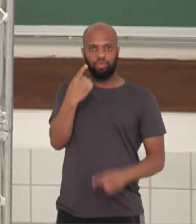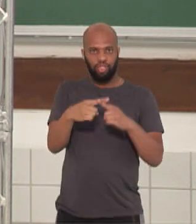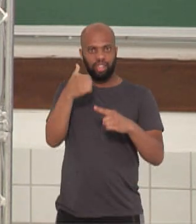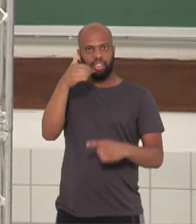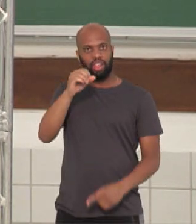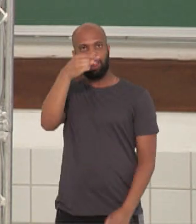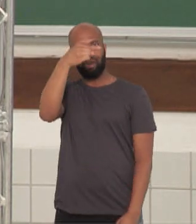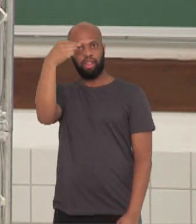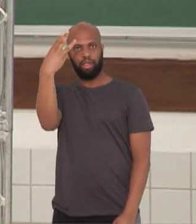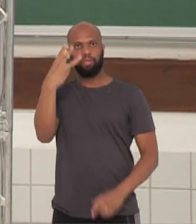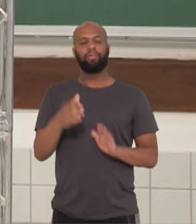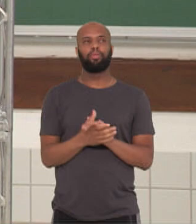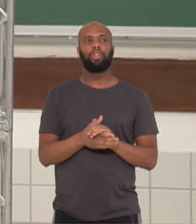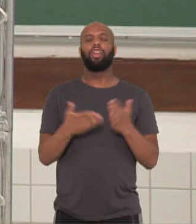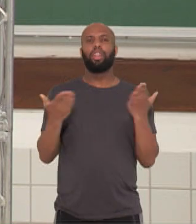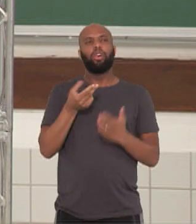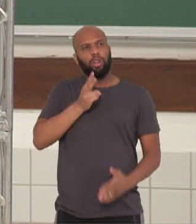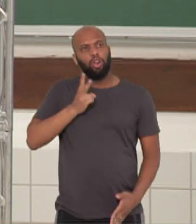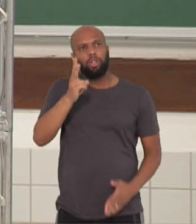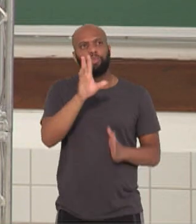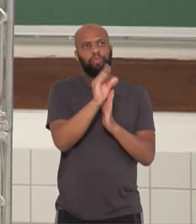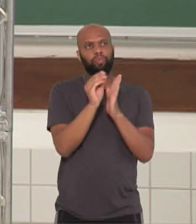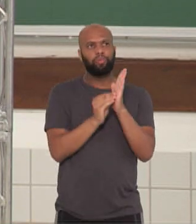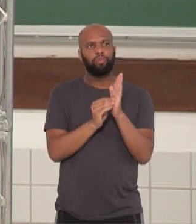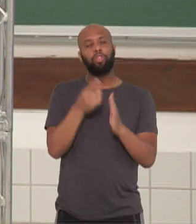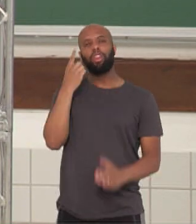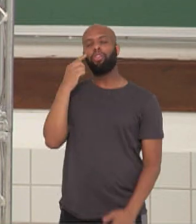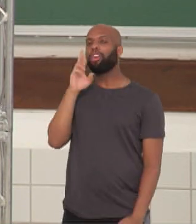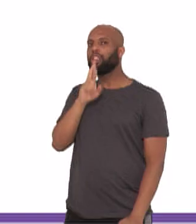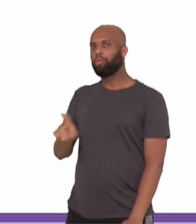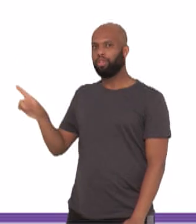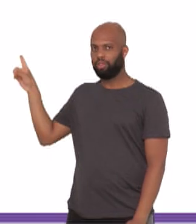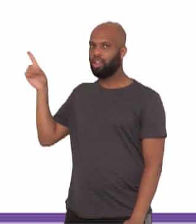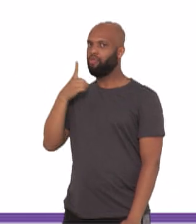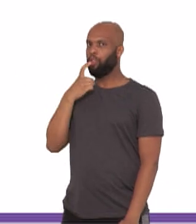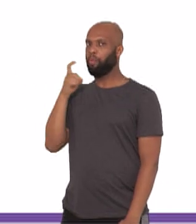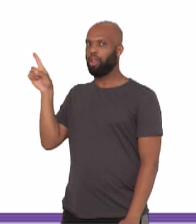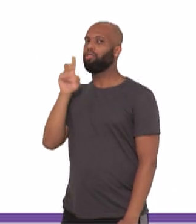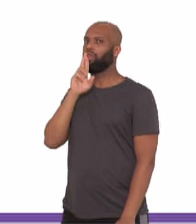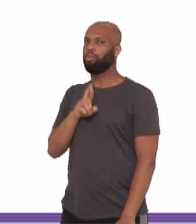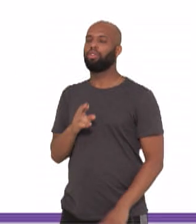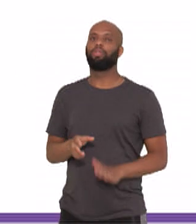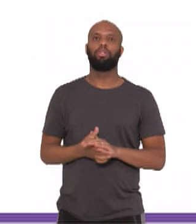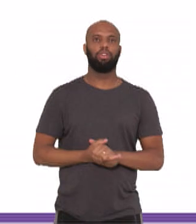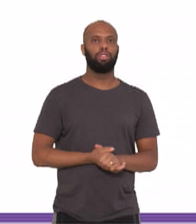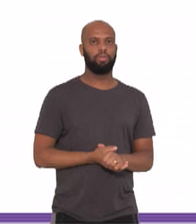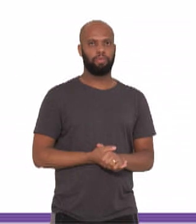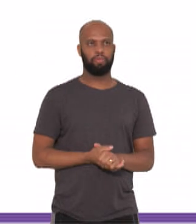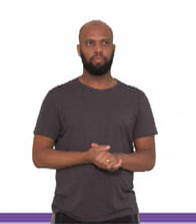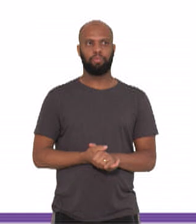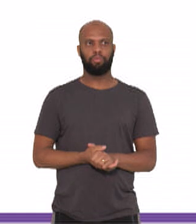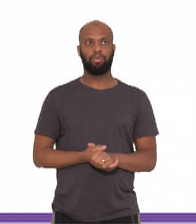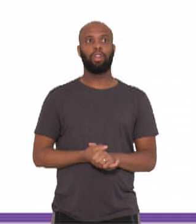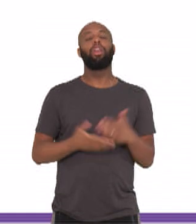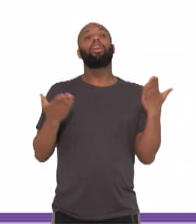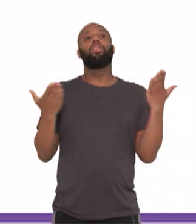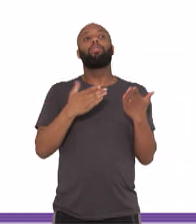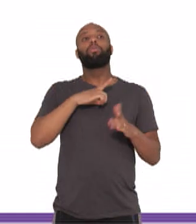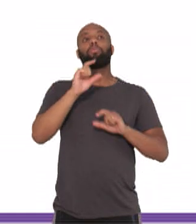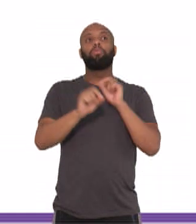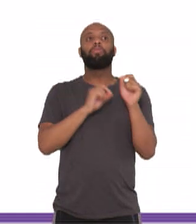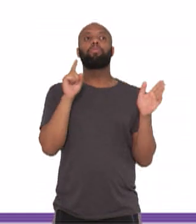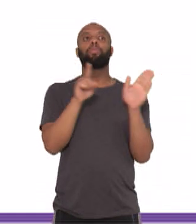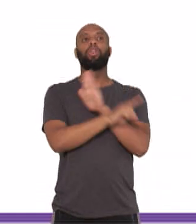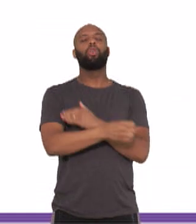menos 3. Avançando no conteúdo, né? Então chegamos aqui, resposta 9 metros, e temos aqui o